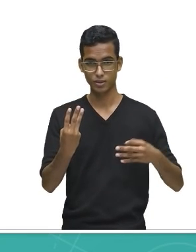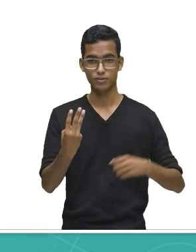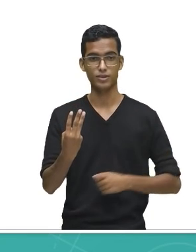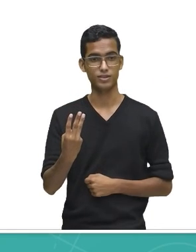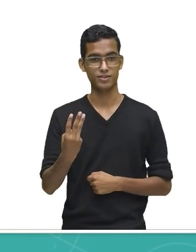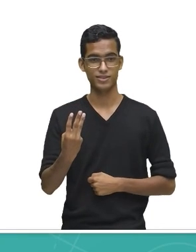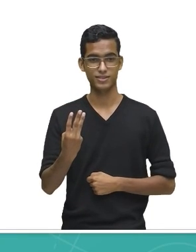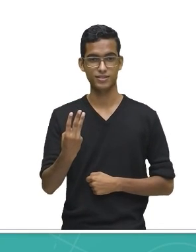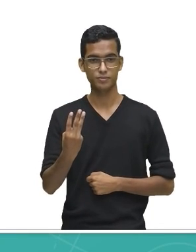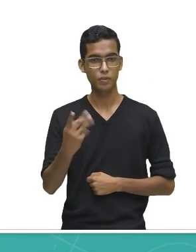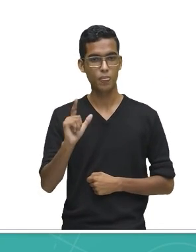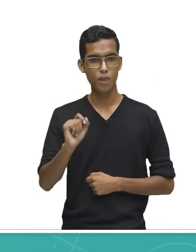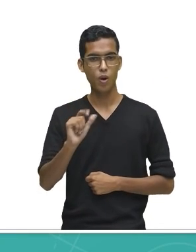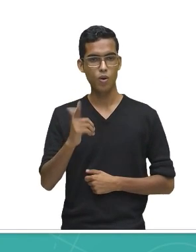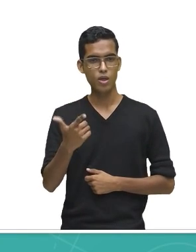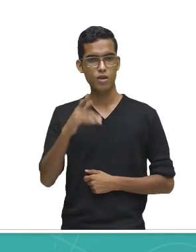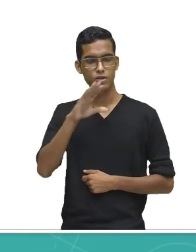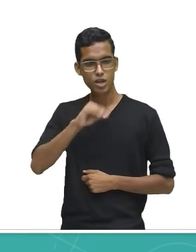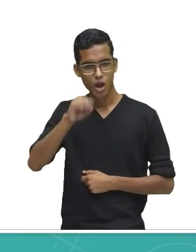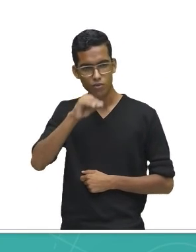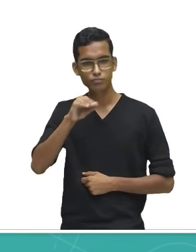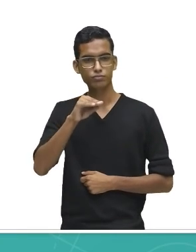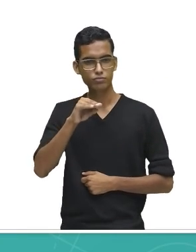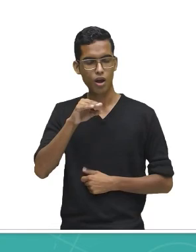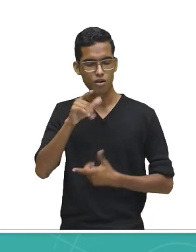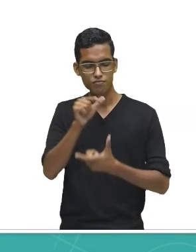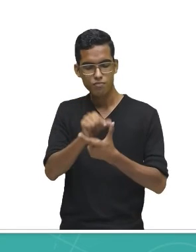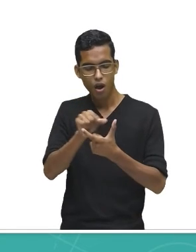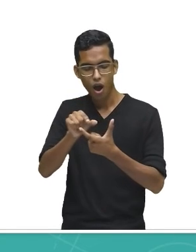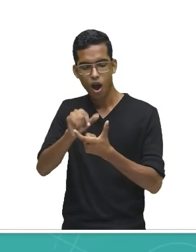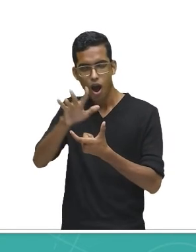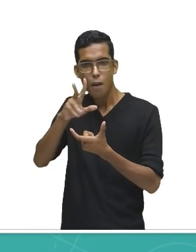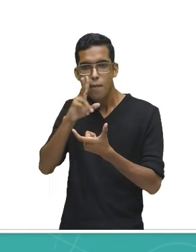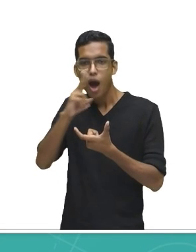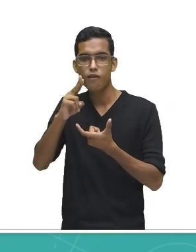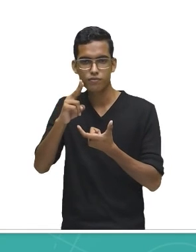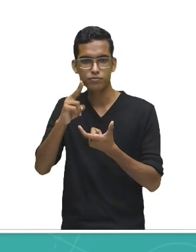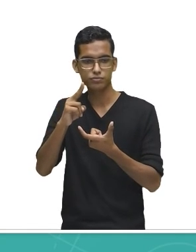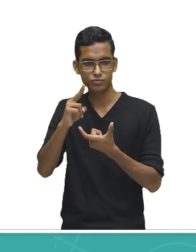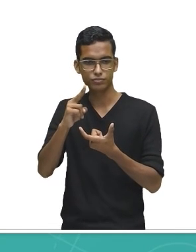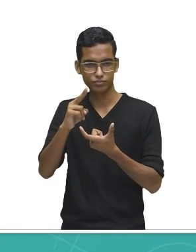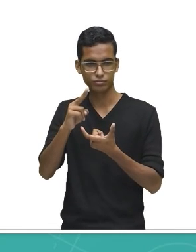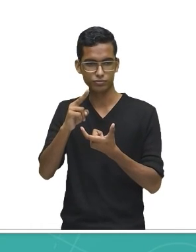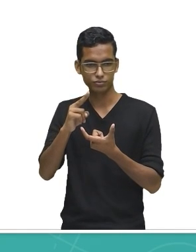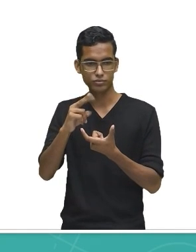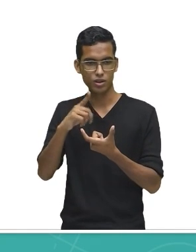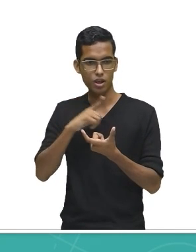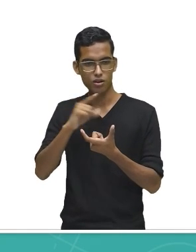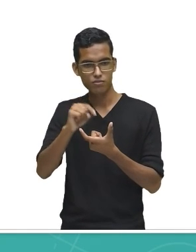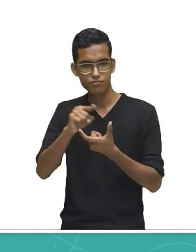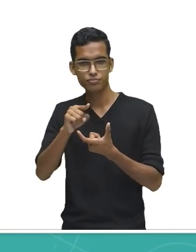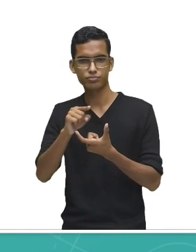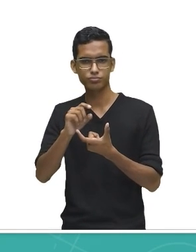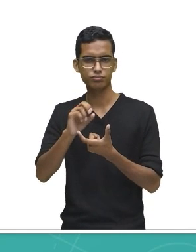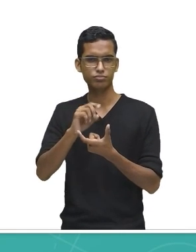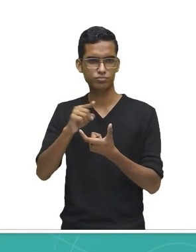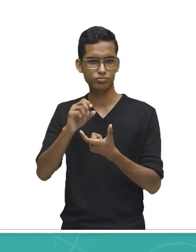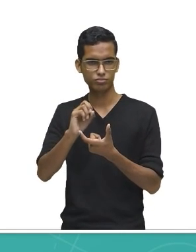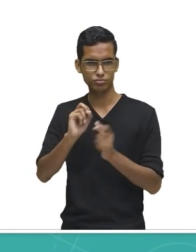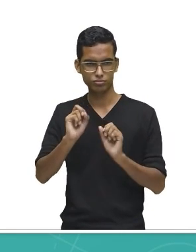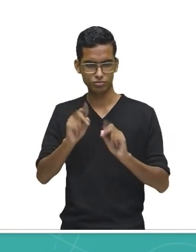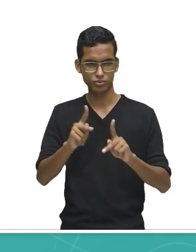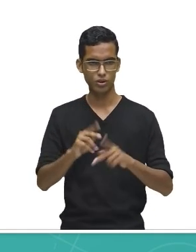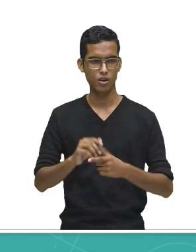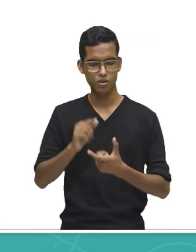pronunciada mais fortemente. Então, vamos ver a letra C, vamos voltar lá para